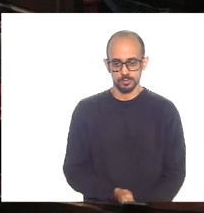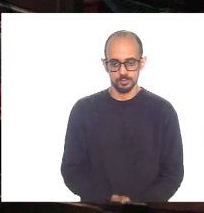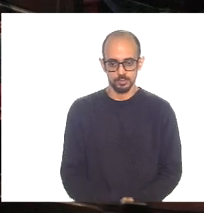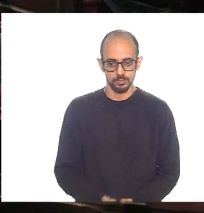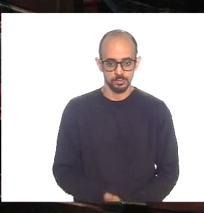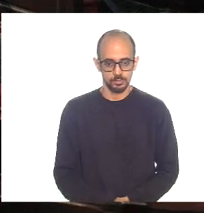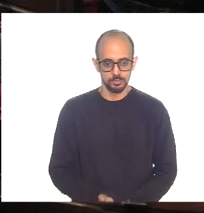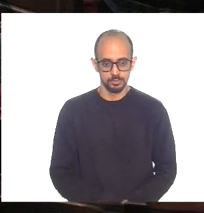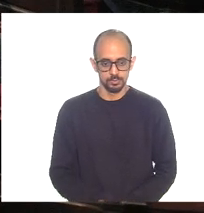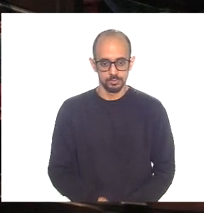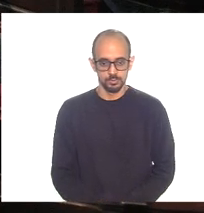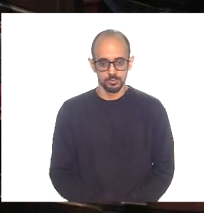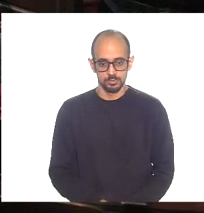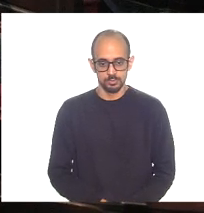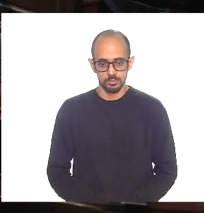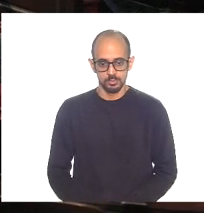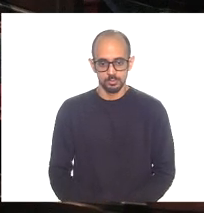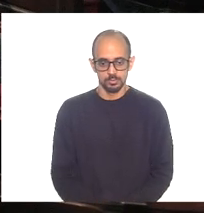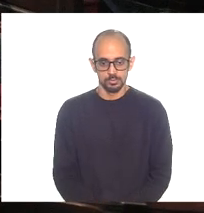Marquinhos? Sim, não, e abstenção, né?